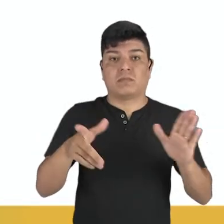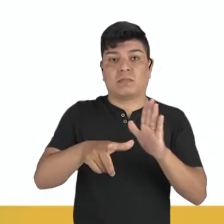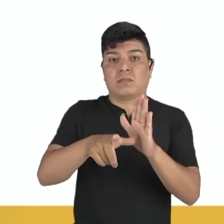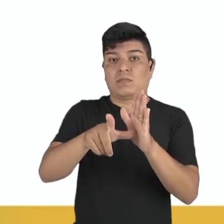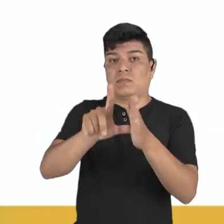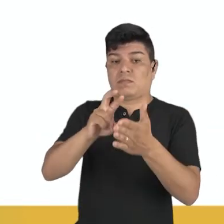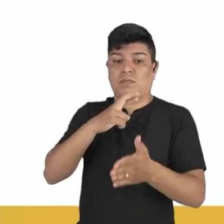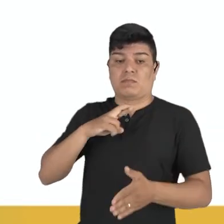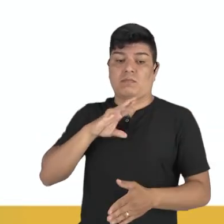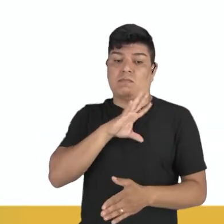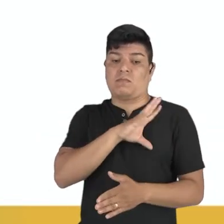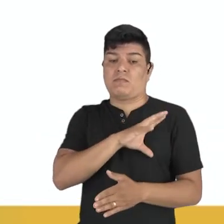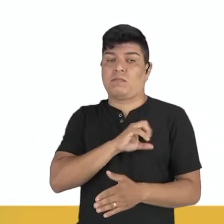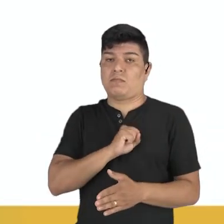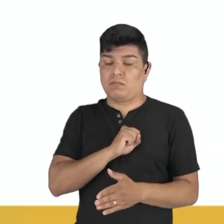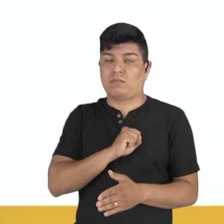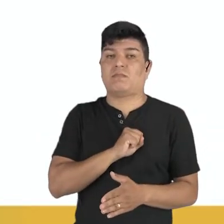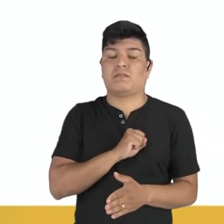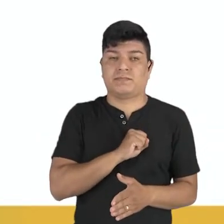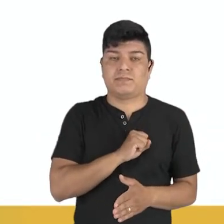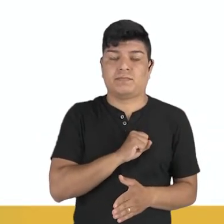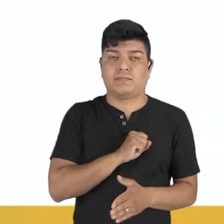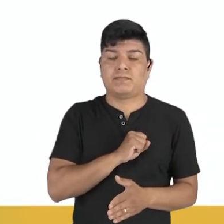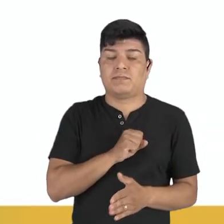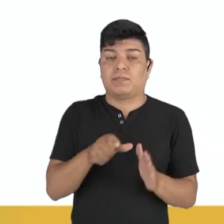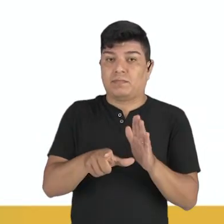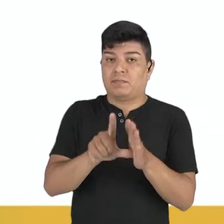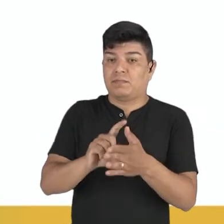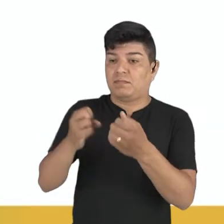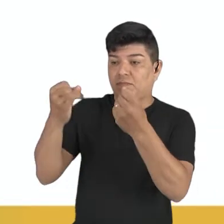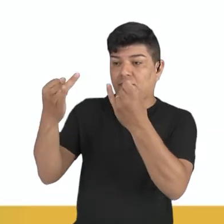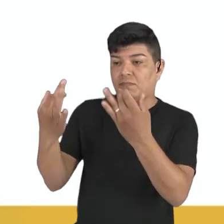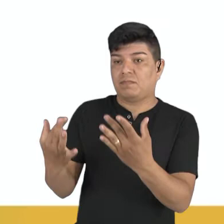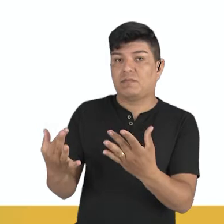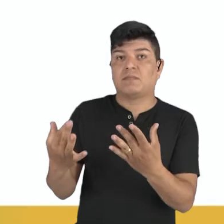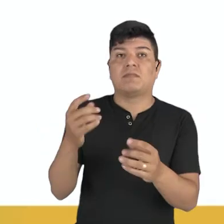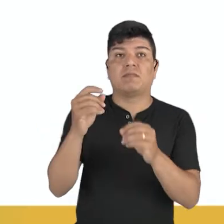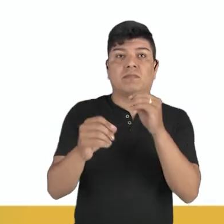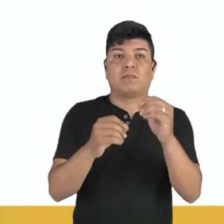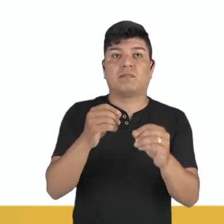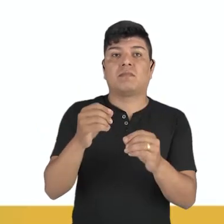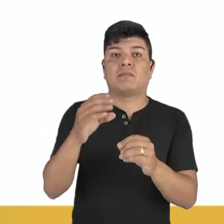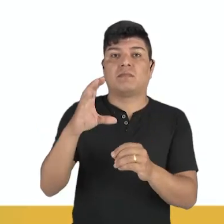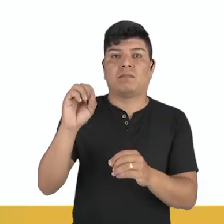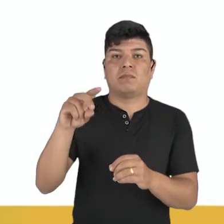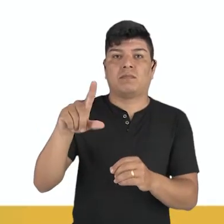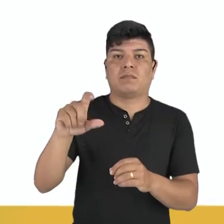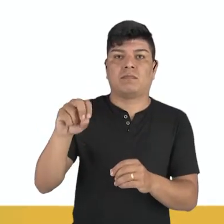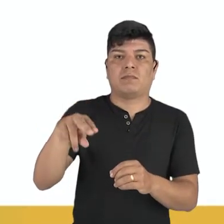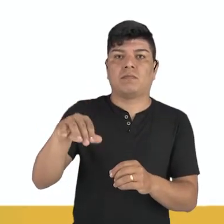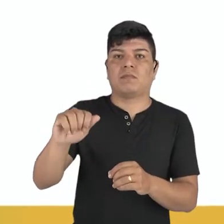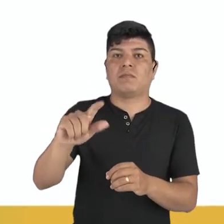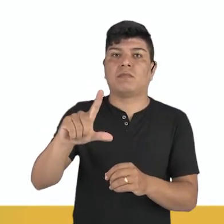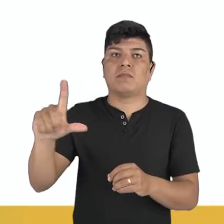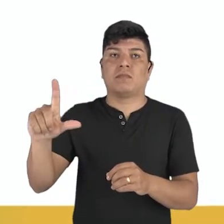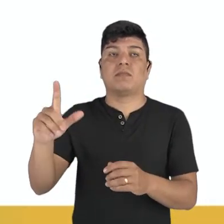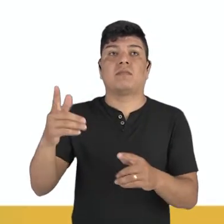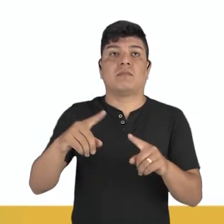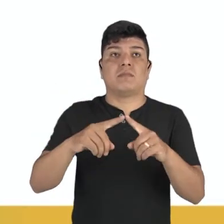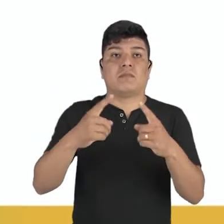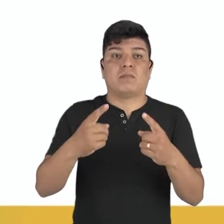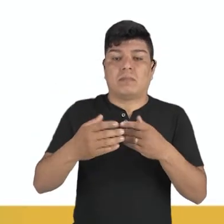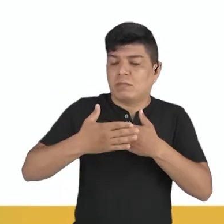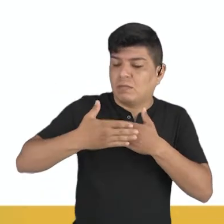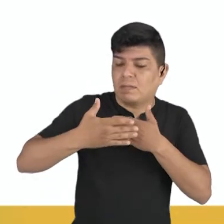antes do Romantismo até antes do Romantismo eu estava falando da era Colonial ou era medieval